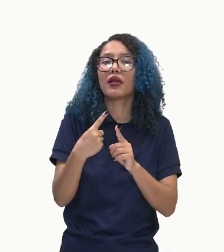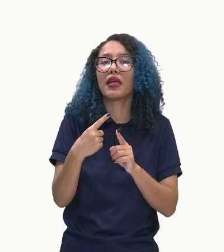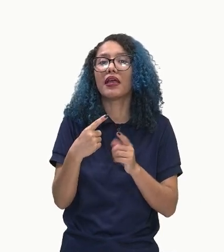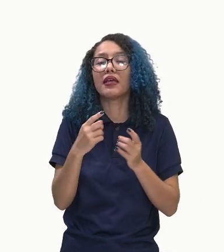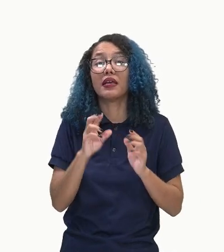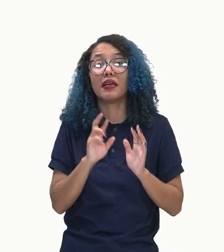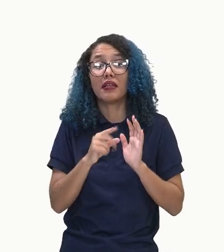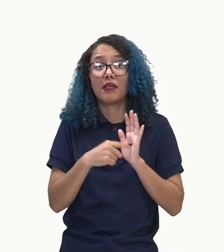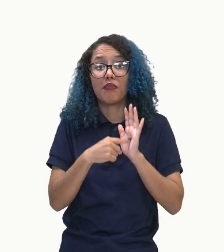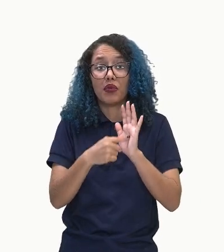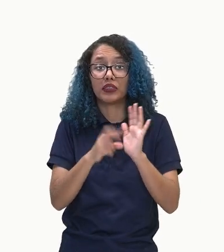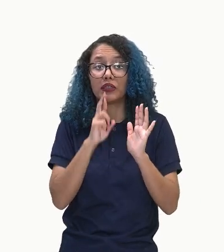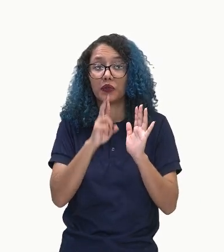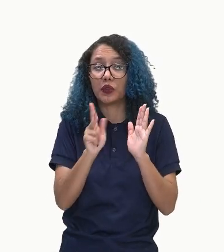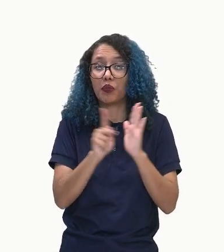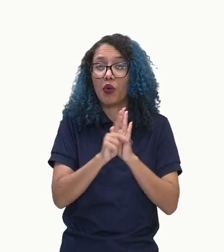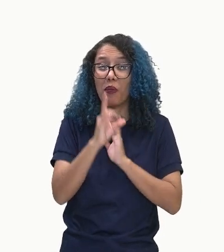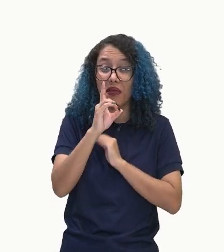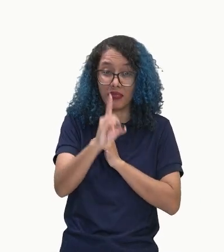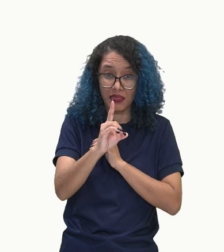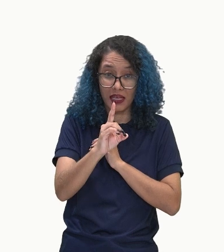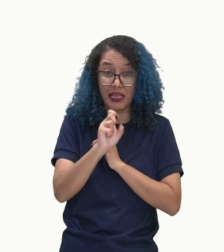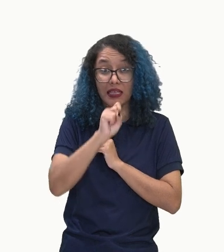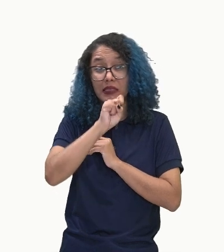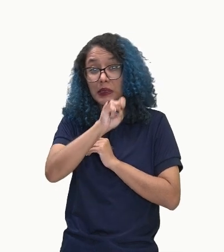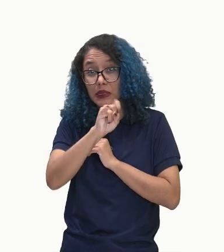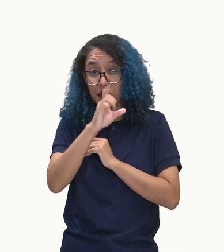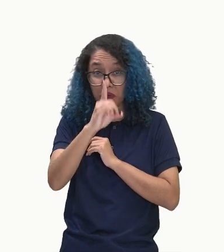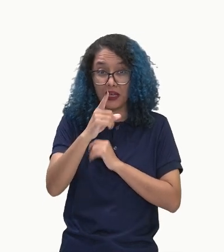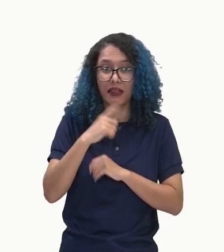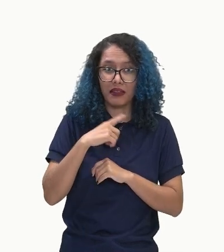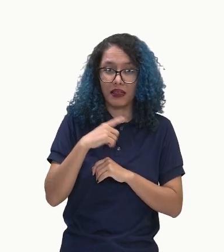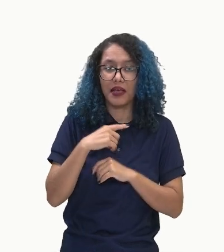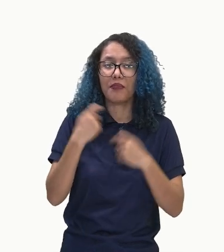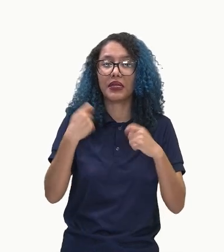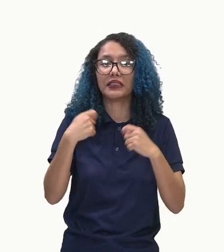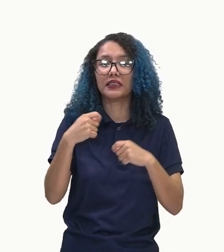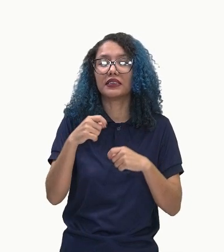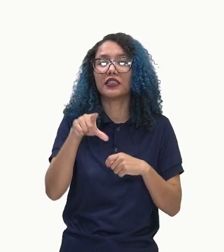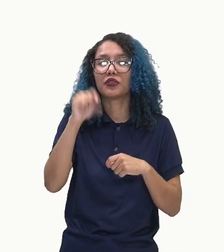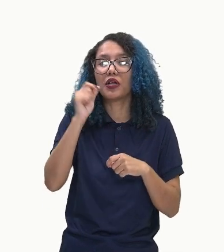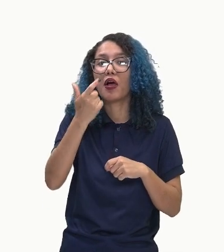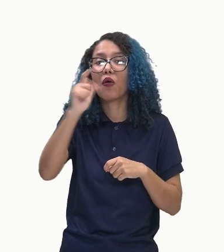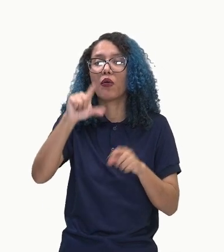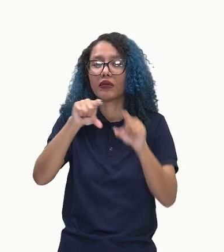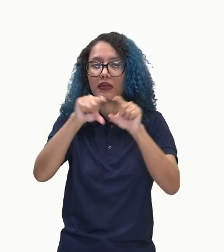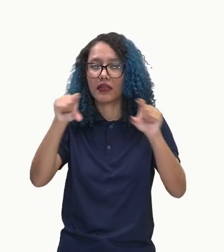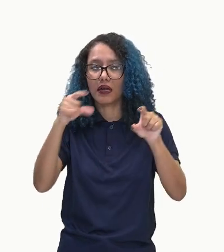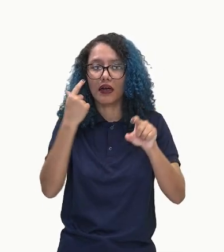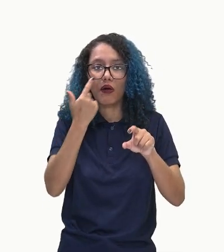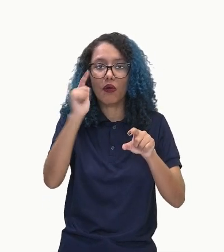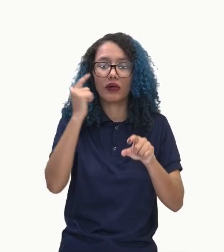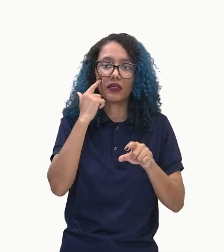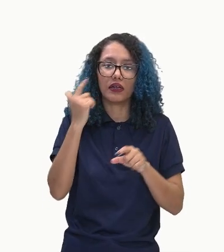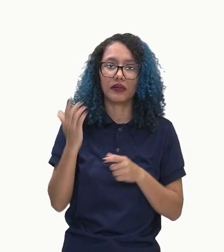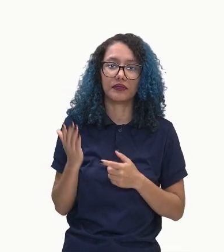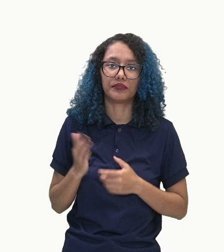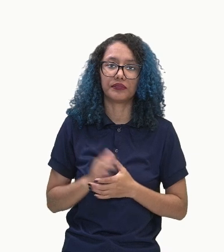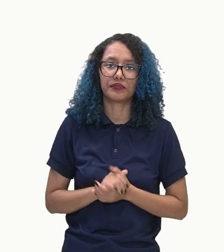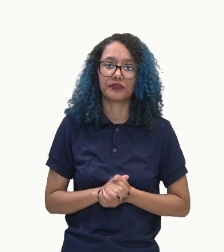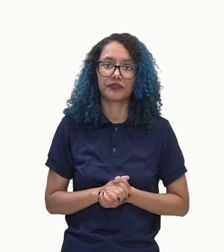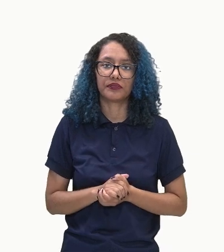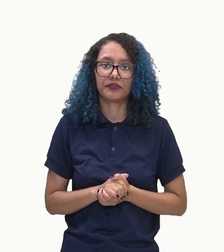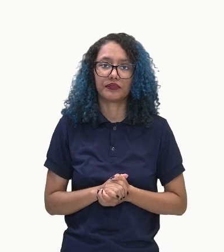E quando tiver o diâmetro, nós vamos usar aquela outra fórmula que eu mostrei para você. Vou voltar aqui na cartela só para você ver a nossa... Tá